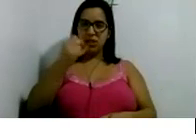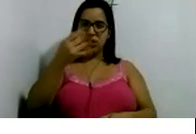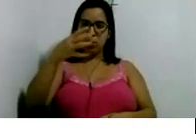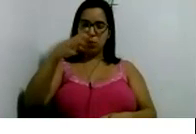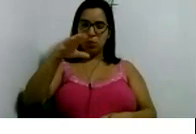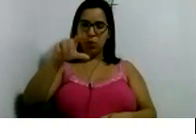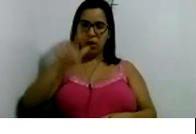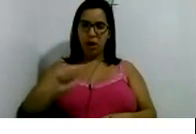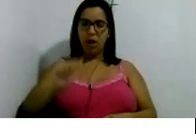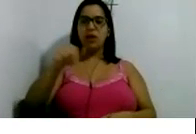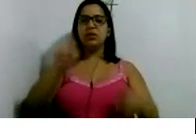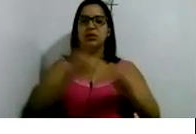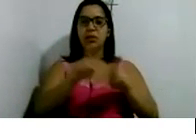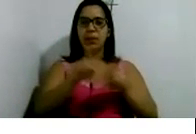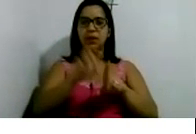coriônico.